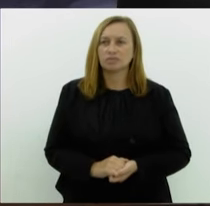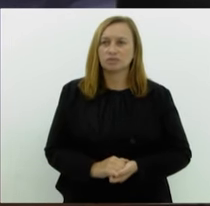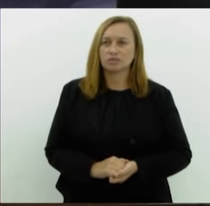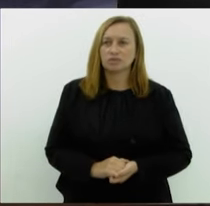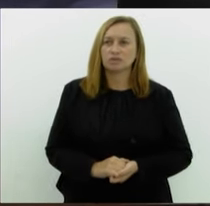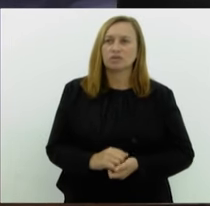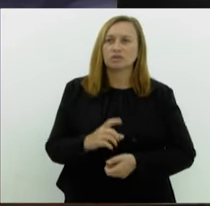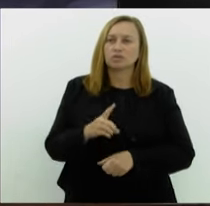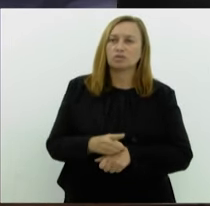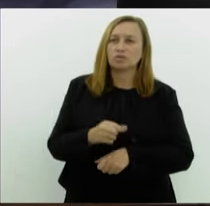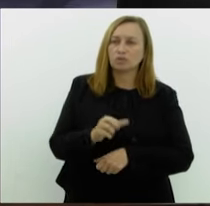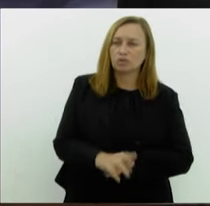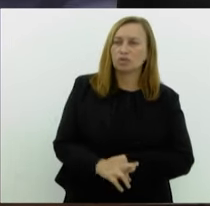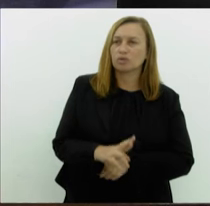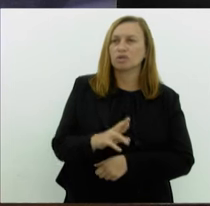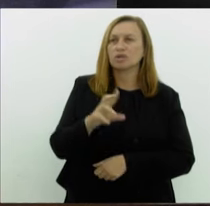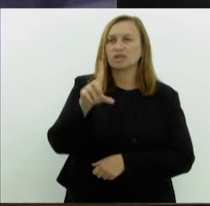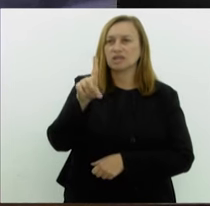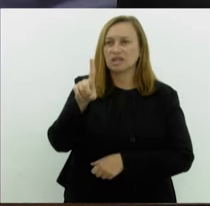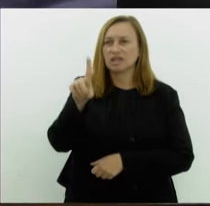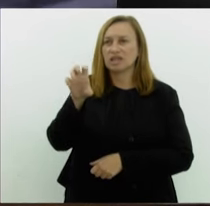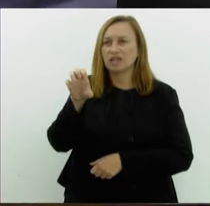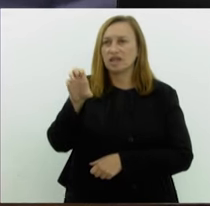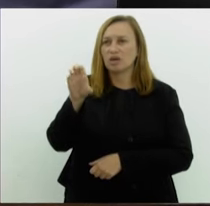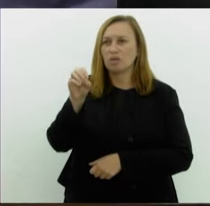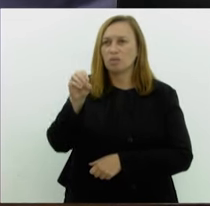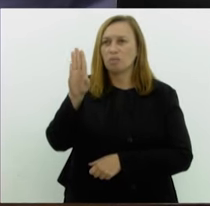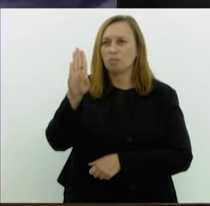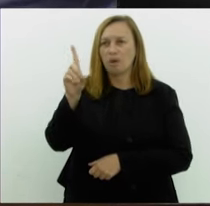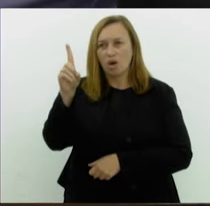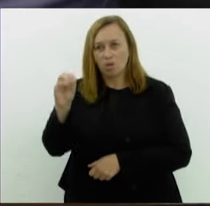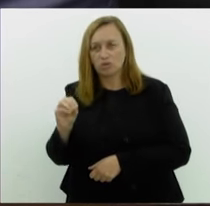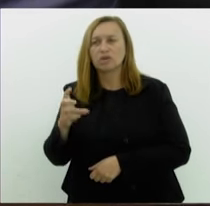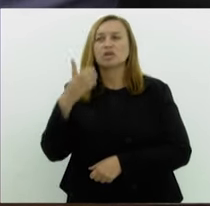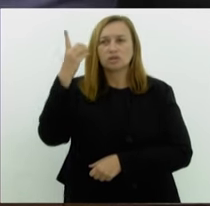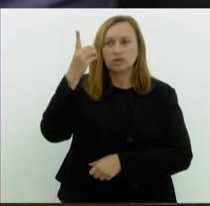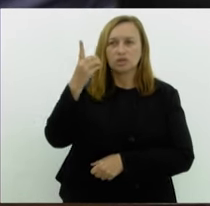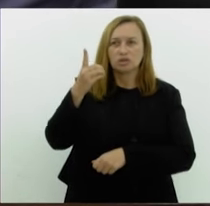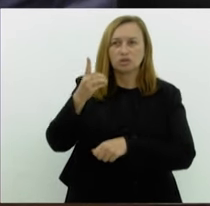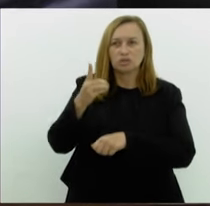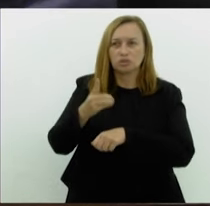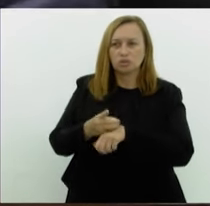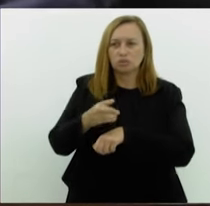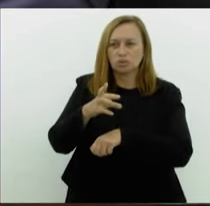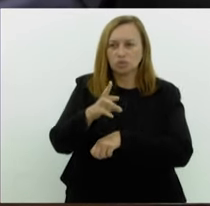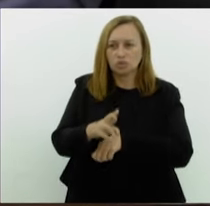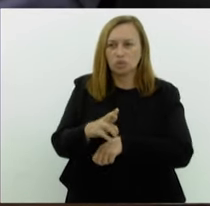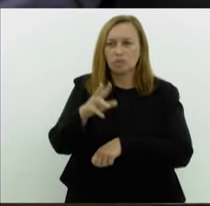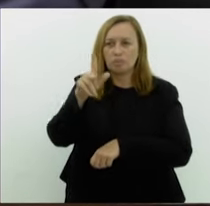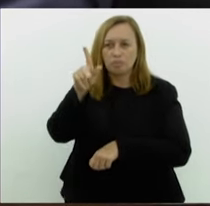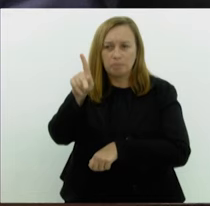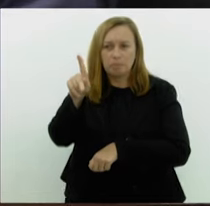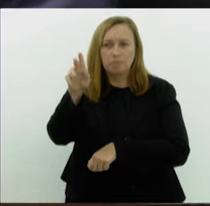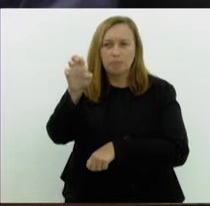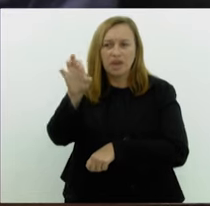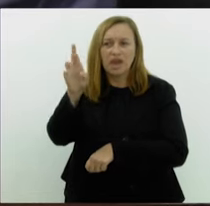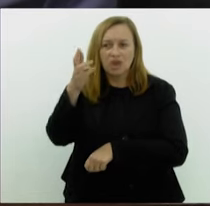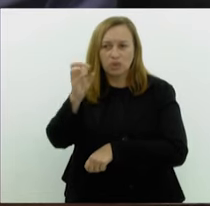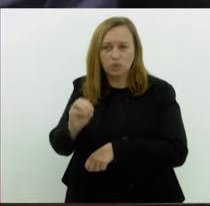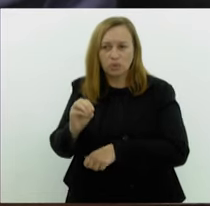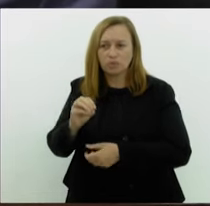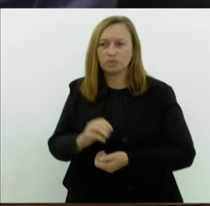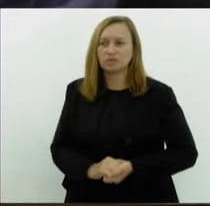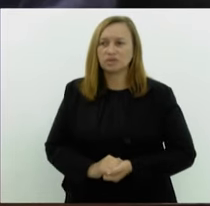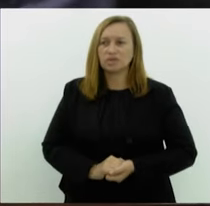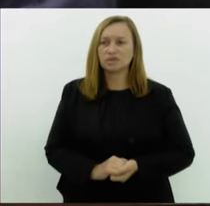Doutor Deodalto votou oral. Doutor Pedro Ricardo. Fábio Silva também